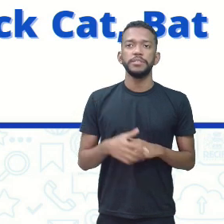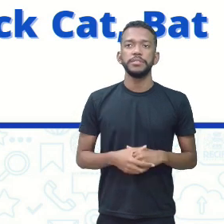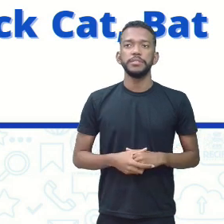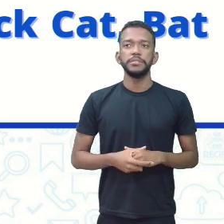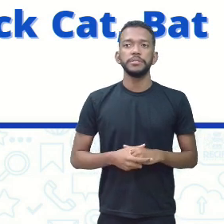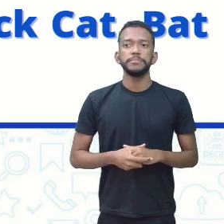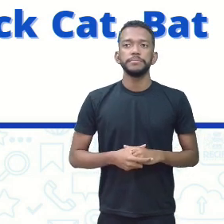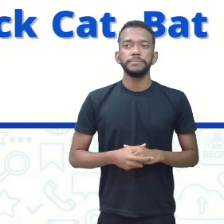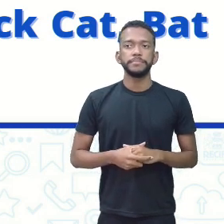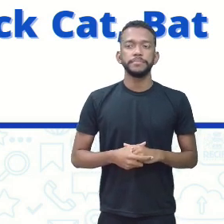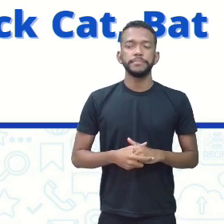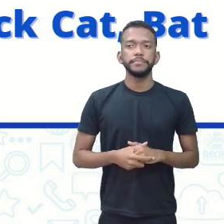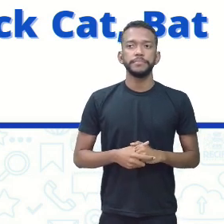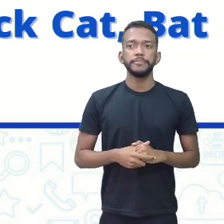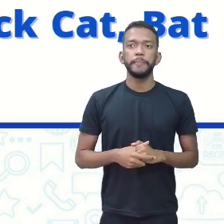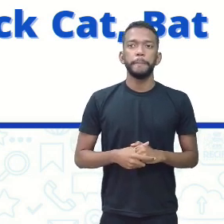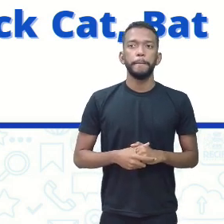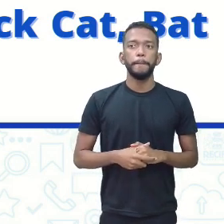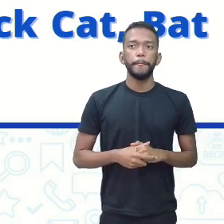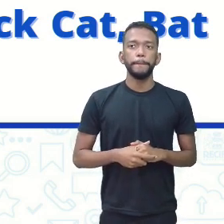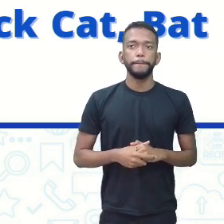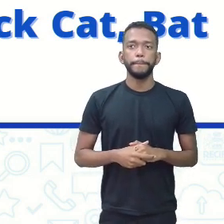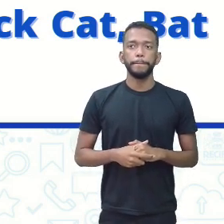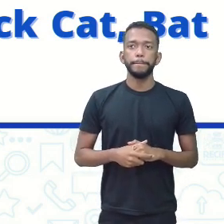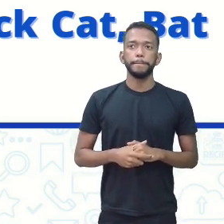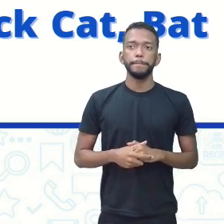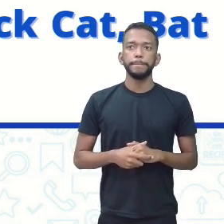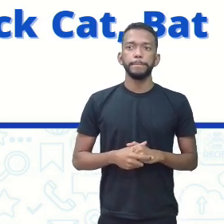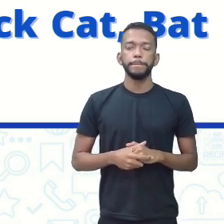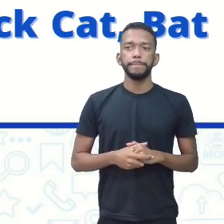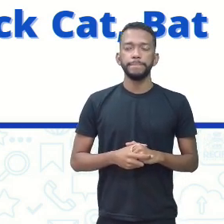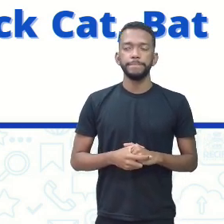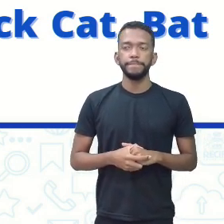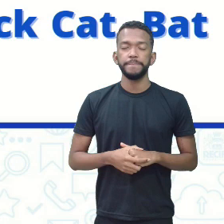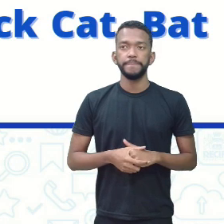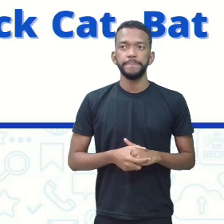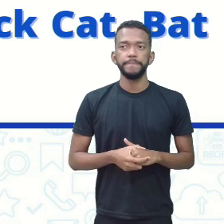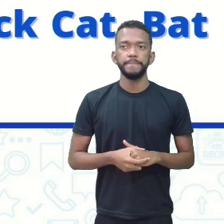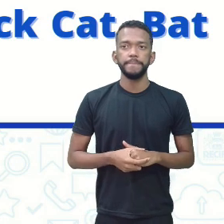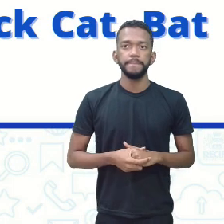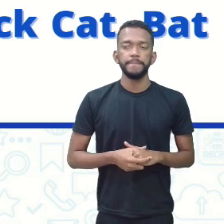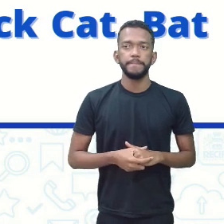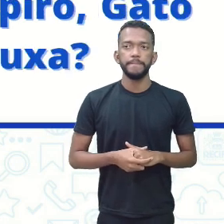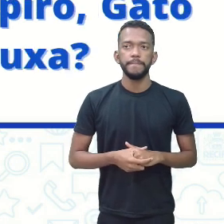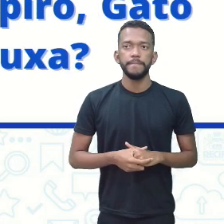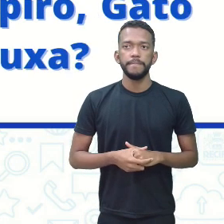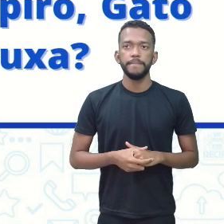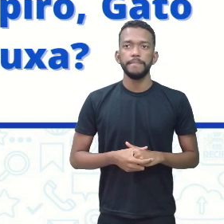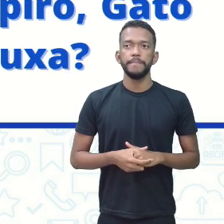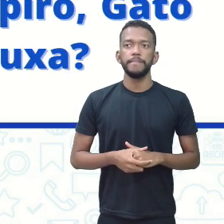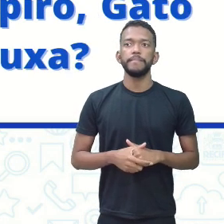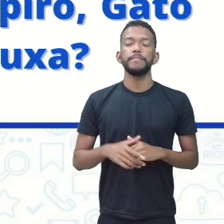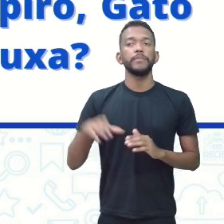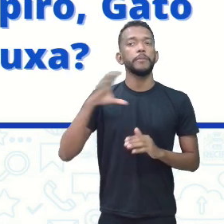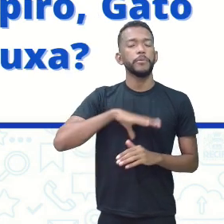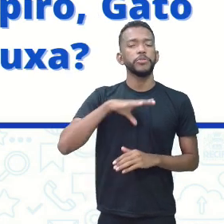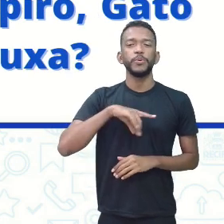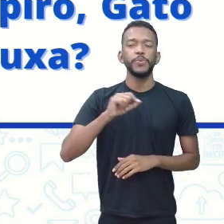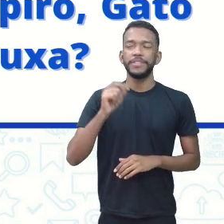Ghost, vampire, black cat, bat or witch? Em português, pessoal,